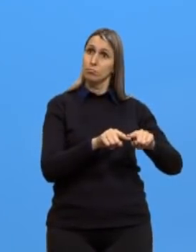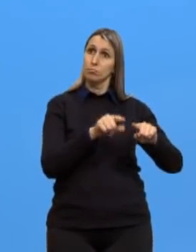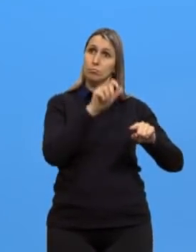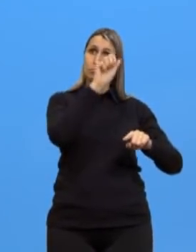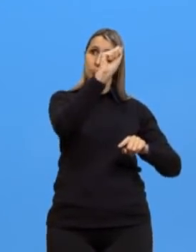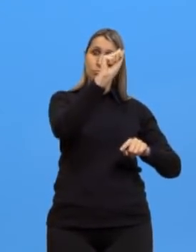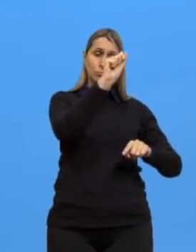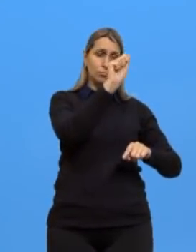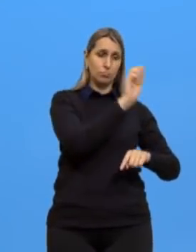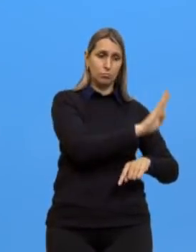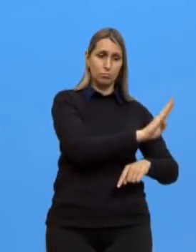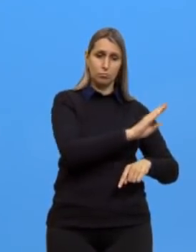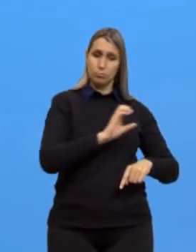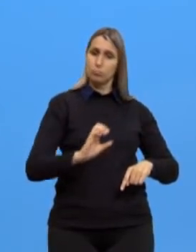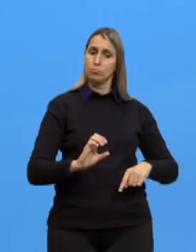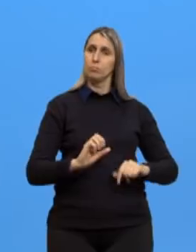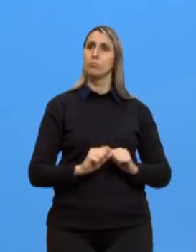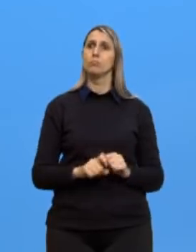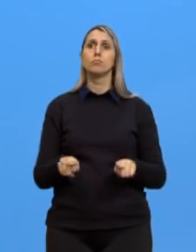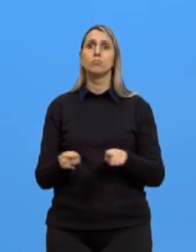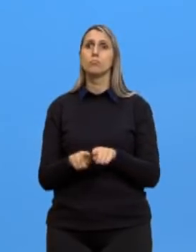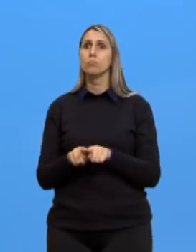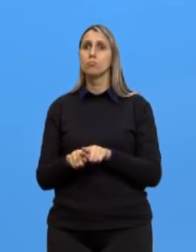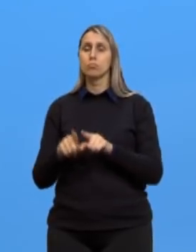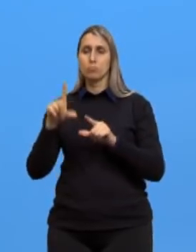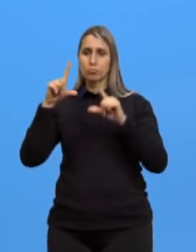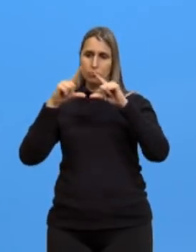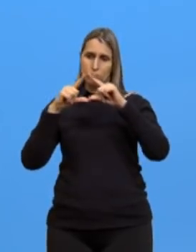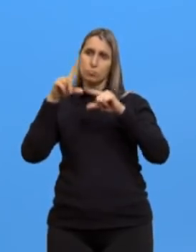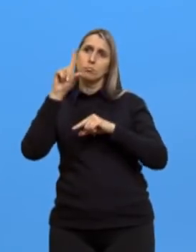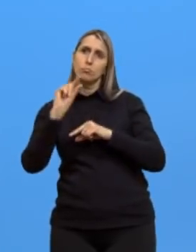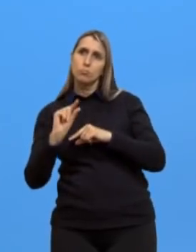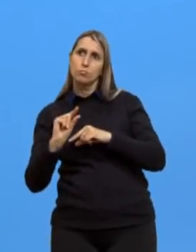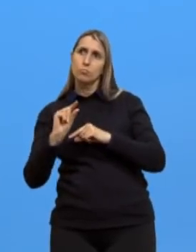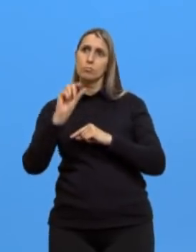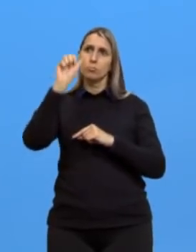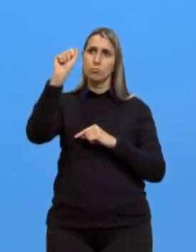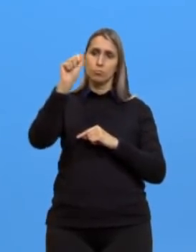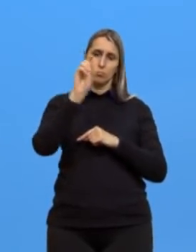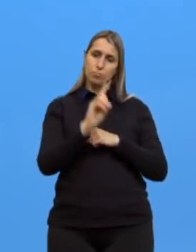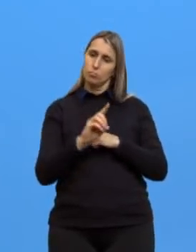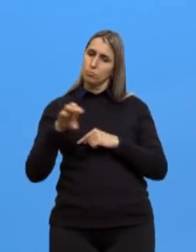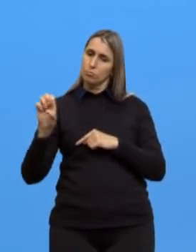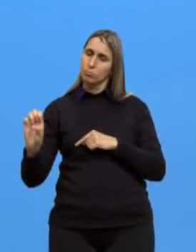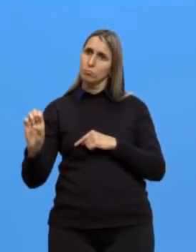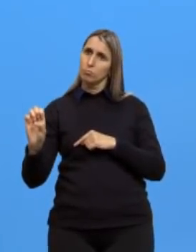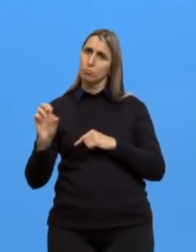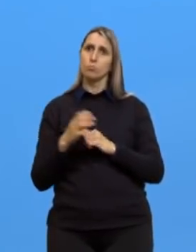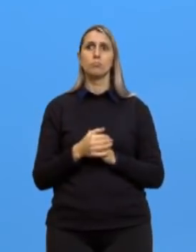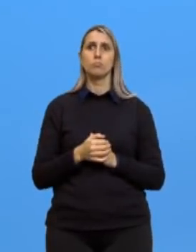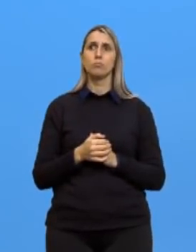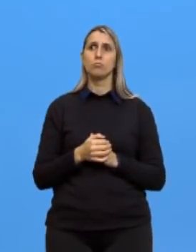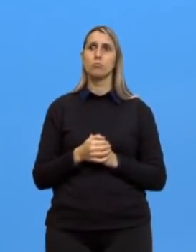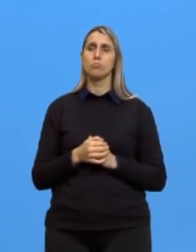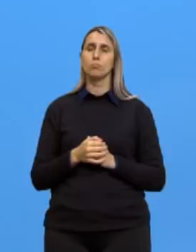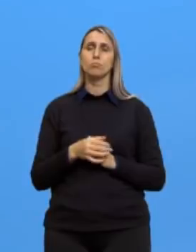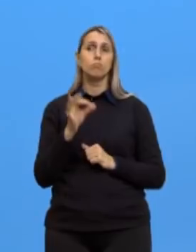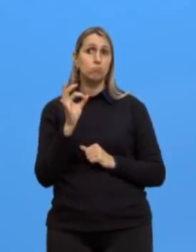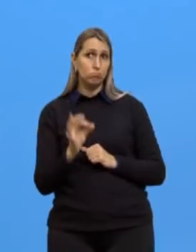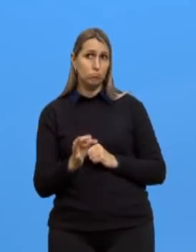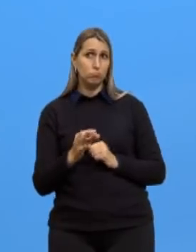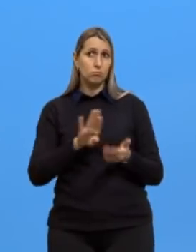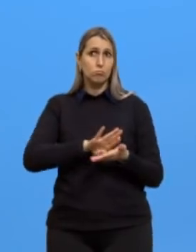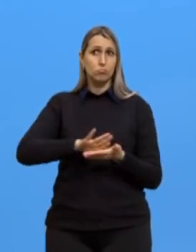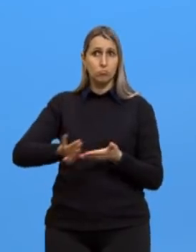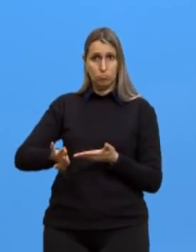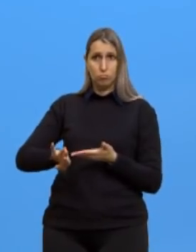triângulo abc bom e nós temos um triângulo menor que é o triângulo a de e certo então